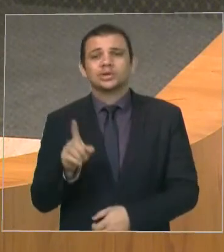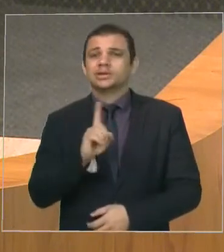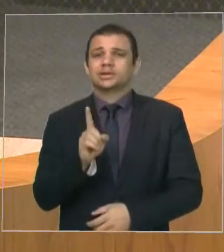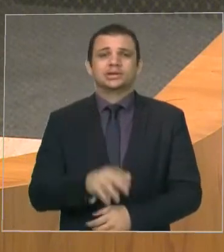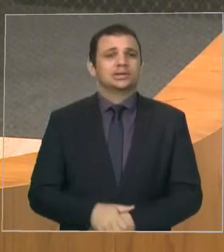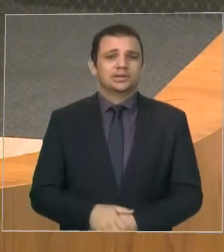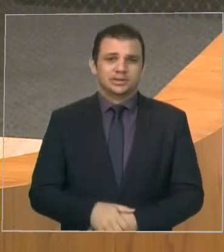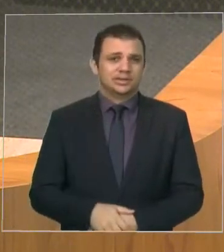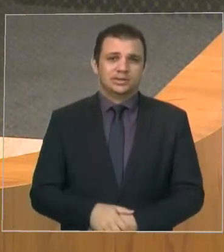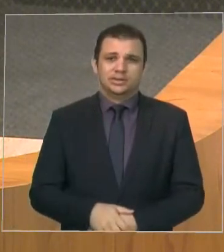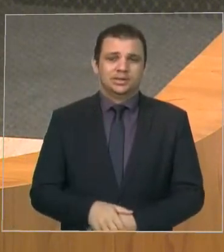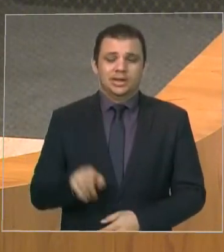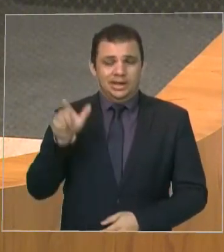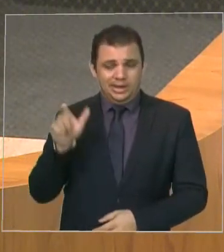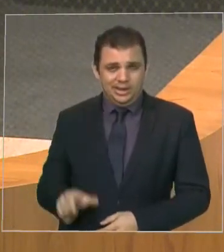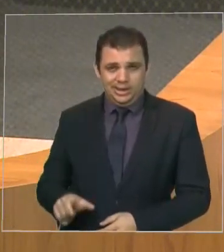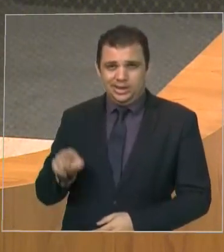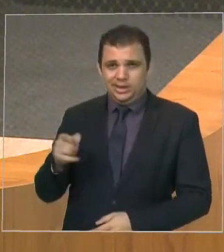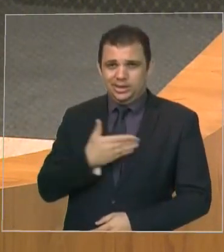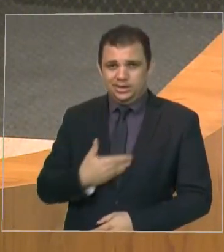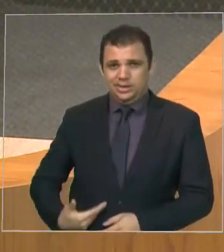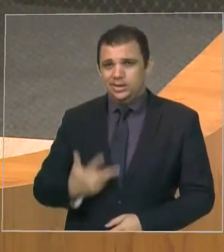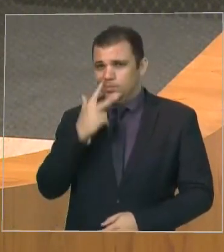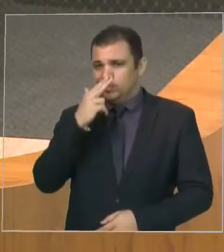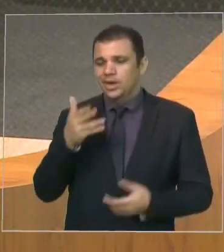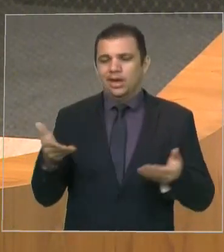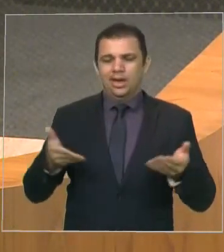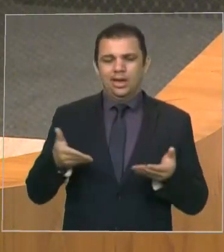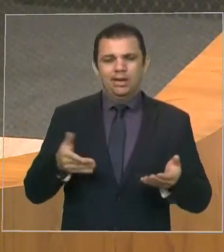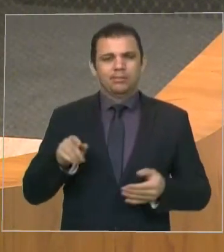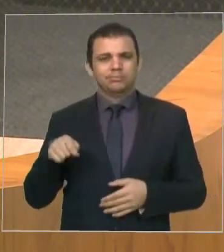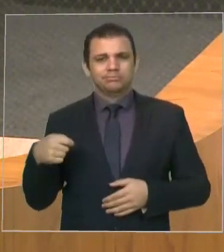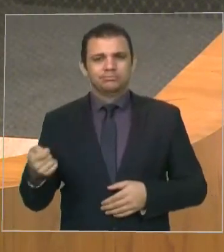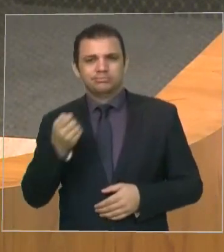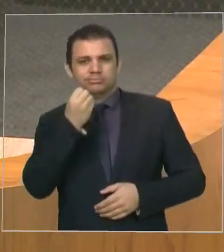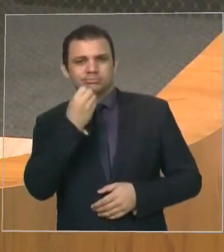querendo se passar agora de bom moço, de anjo, porque essa